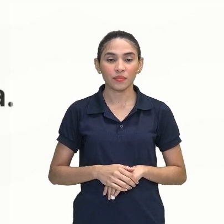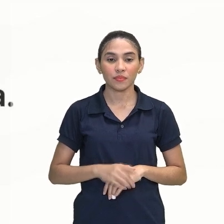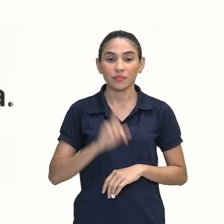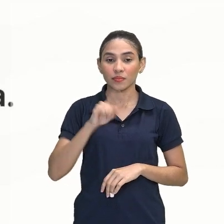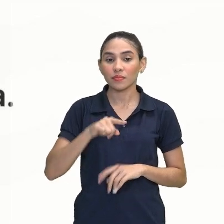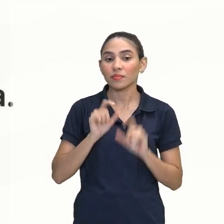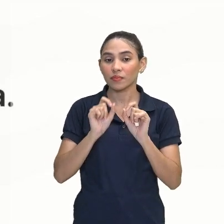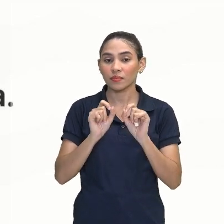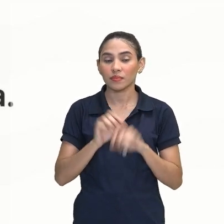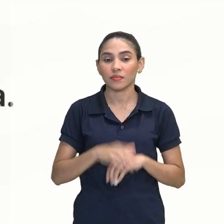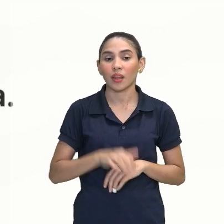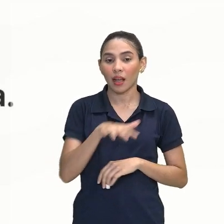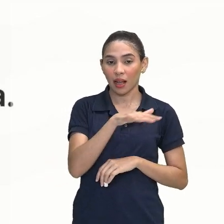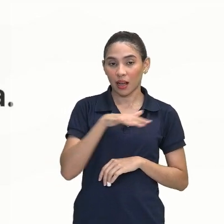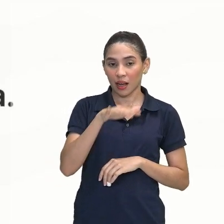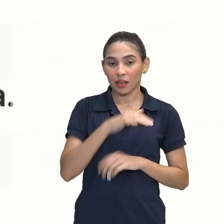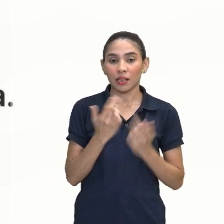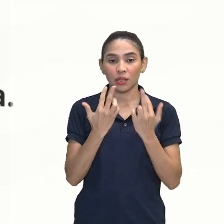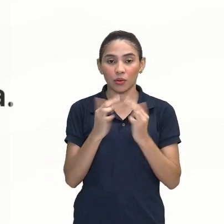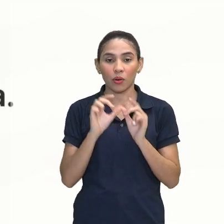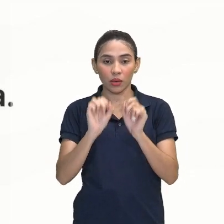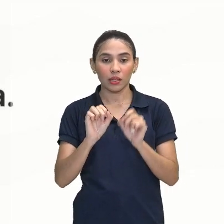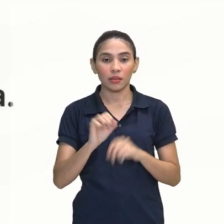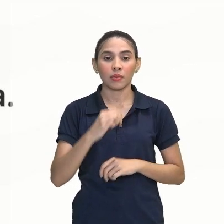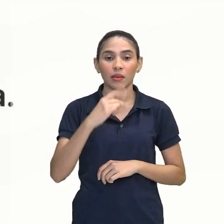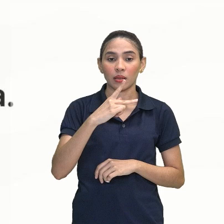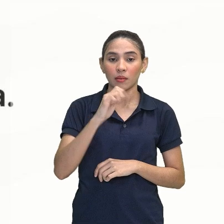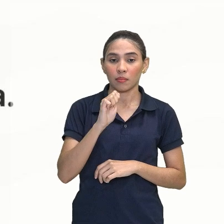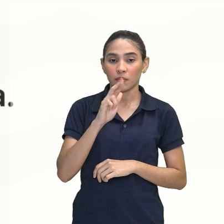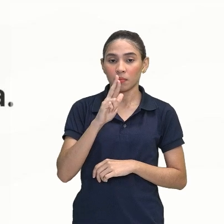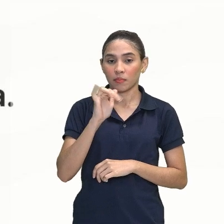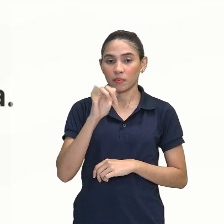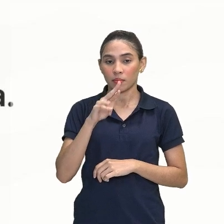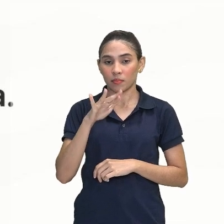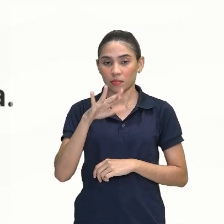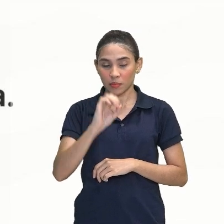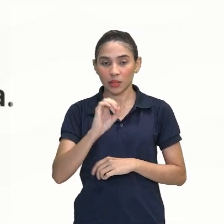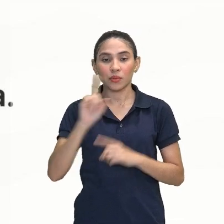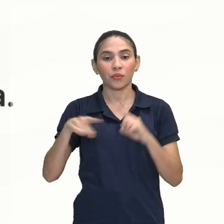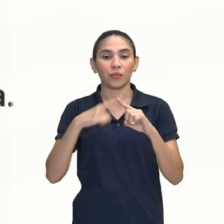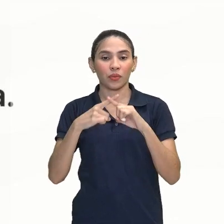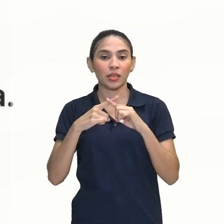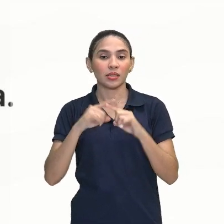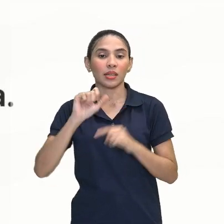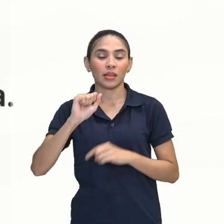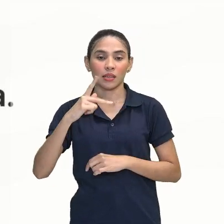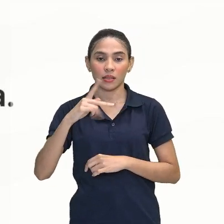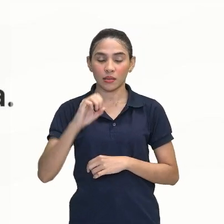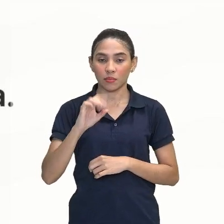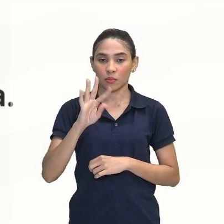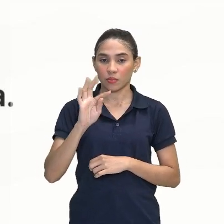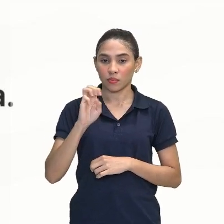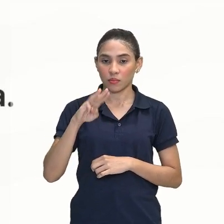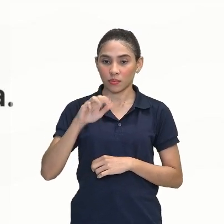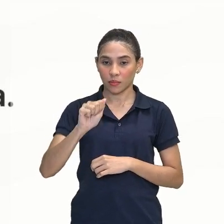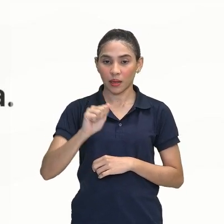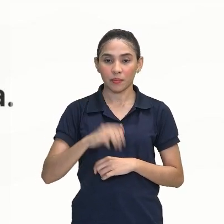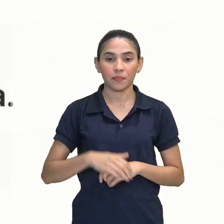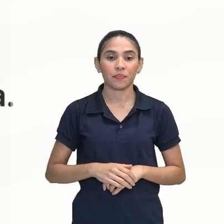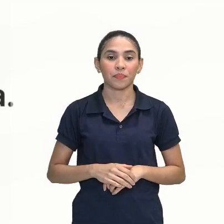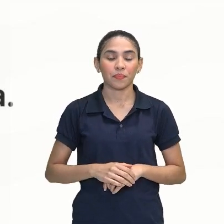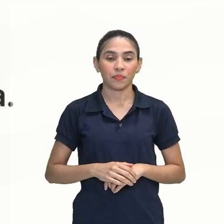sendo a minha área igual ao meu semiperímetro vezes o meu apótema. Tá